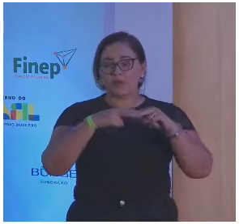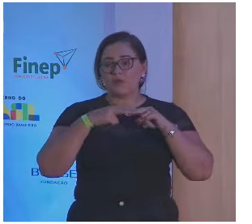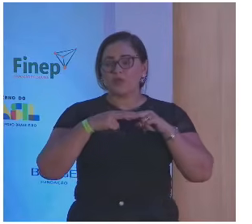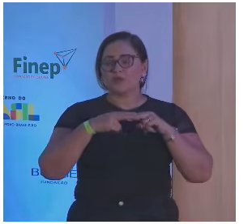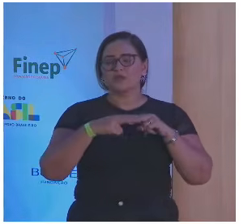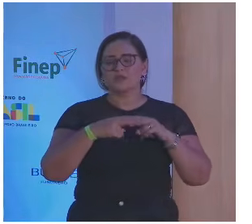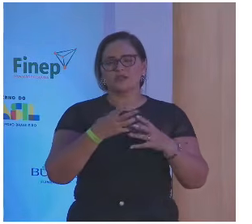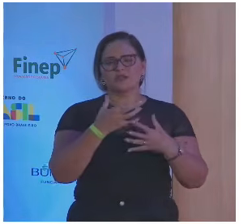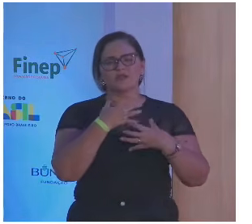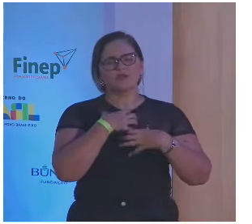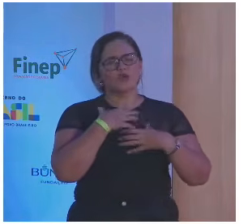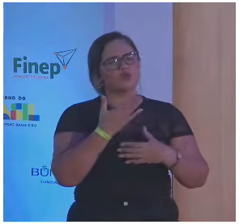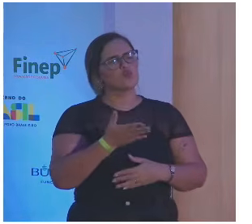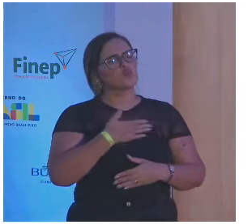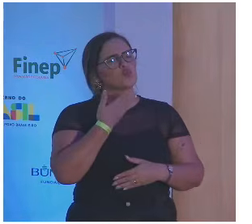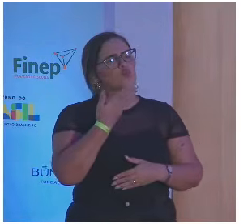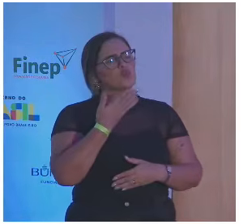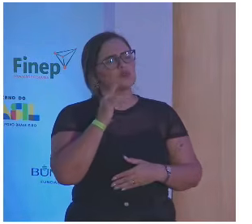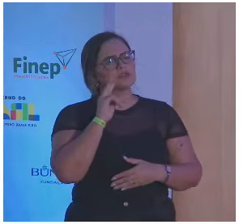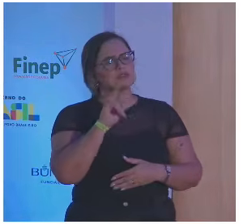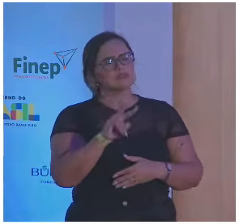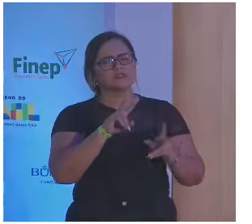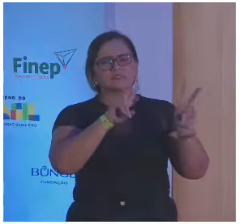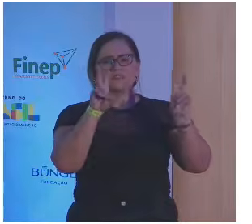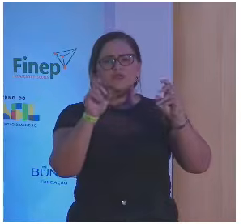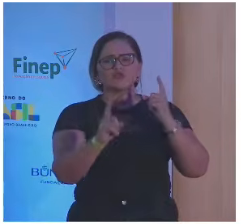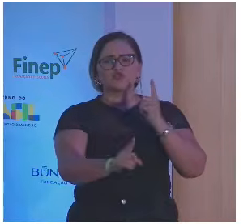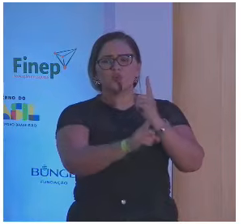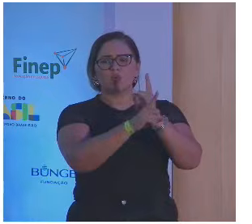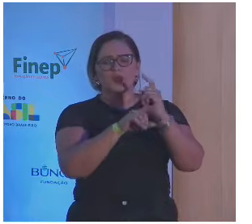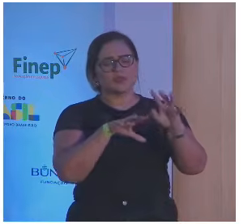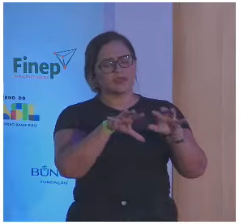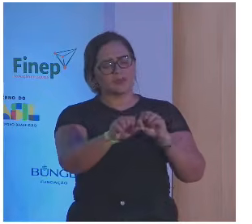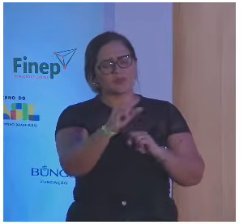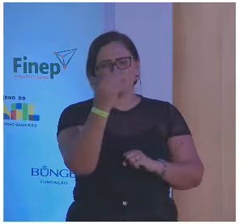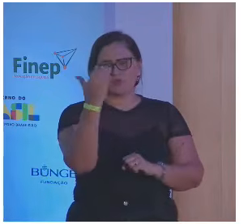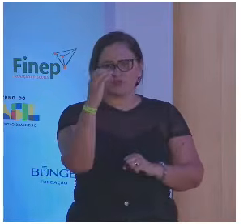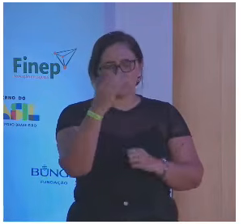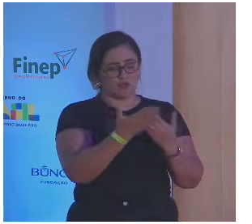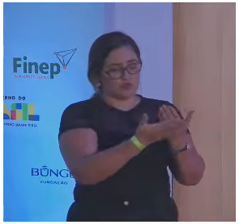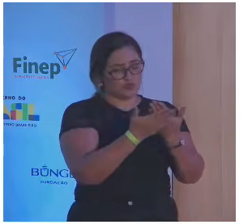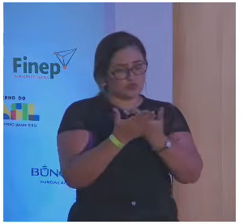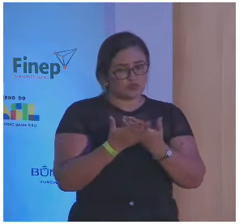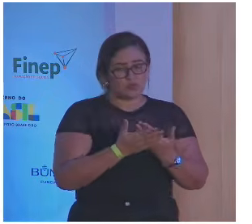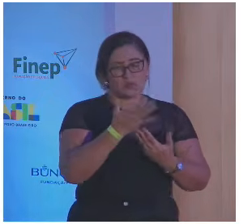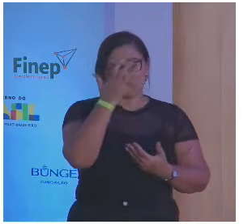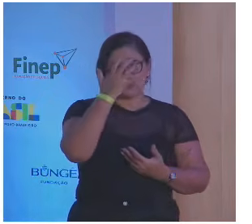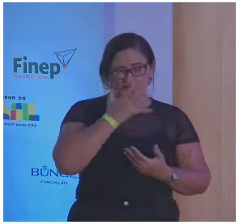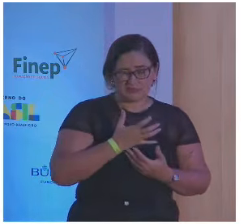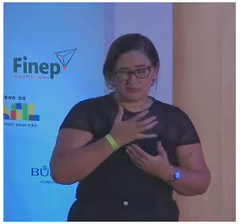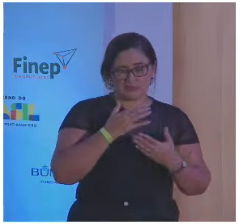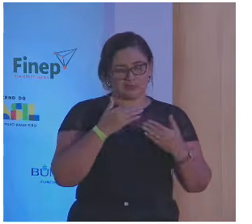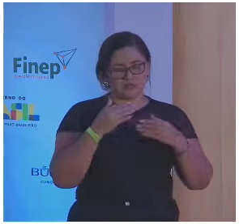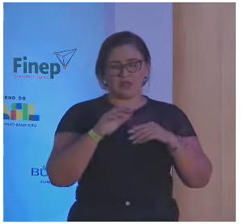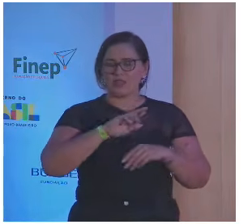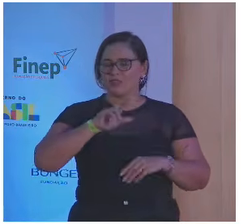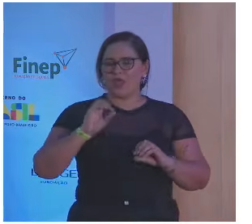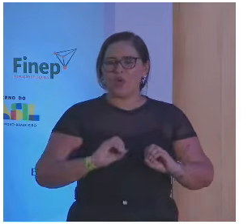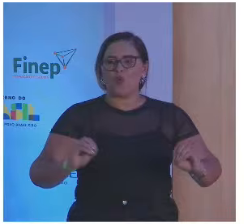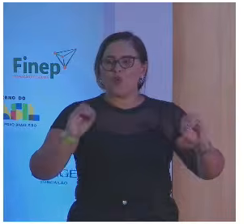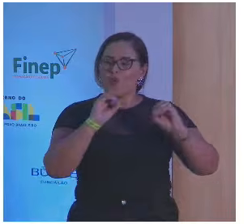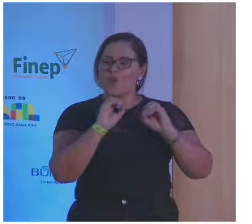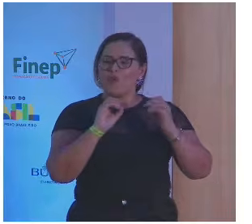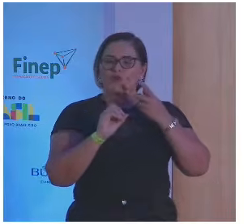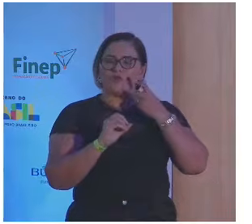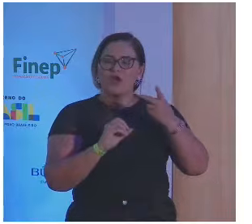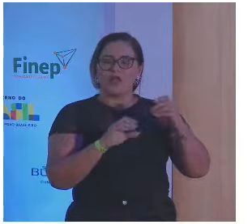eu fiquei um pouco surpreso quando eu mergulhei nisso e descobri que a diplomacia científica, os estudos sérios que estavam sendo conduzidos, nenhum deles